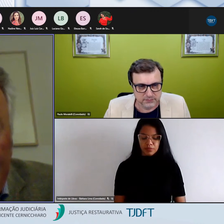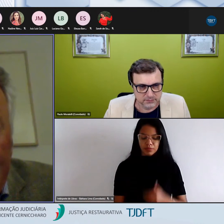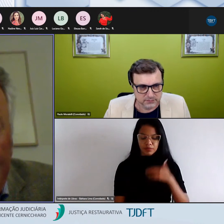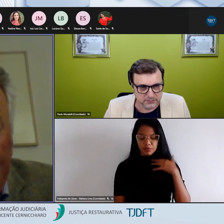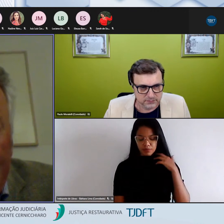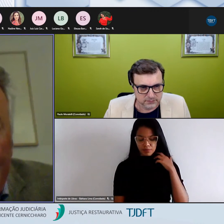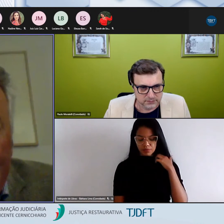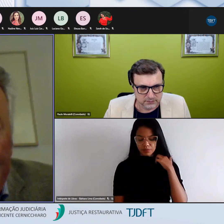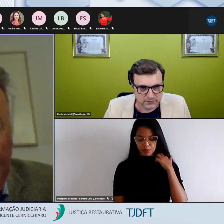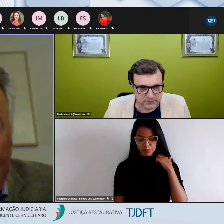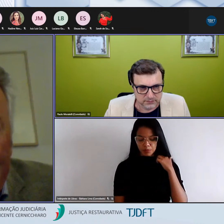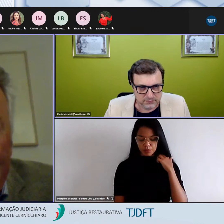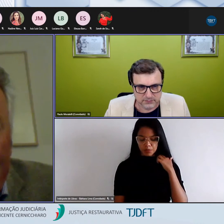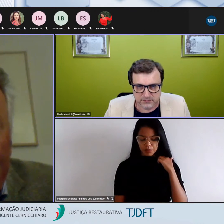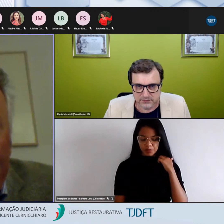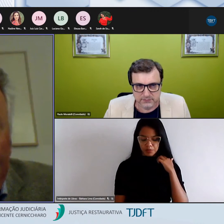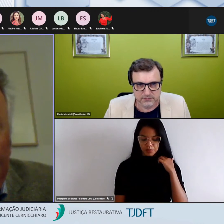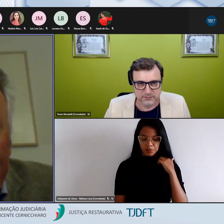up?